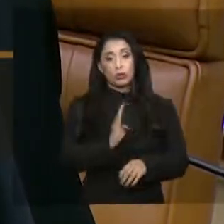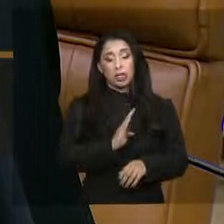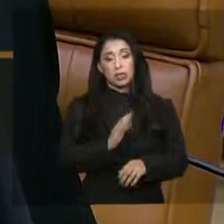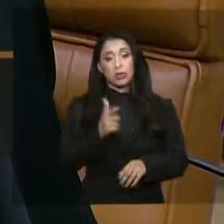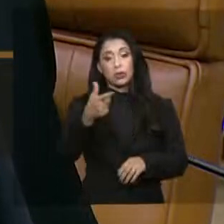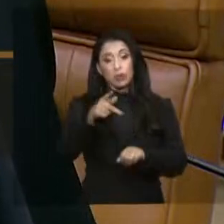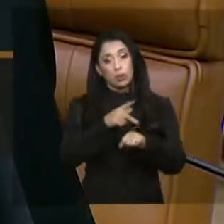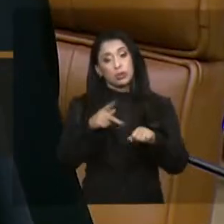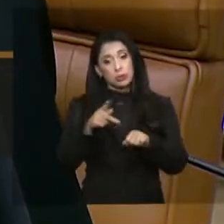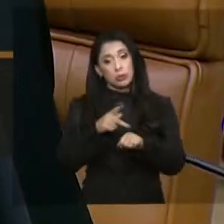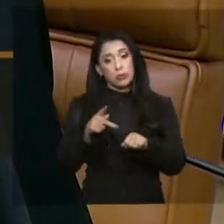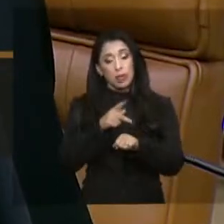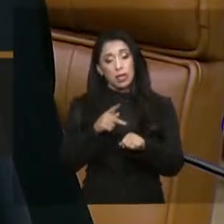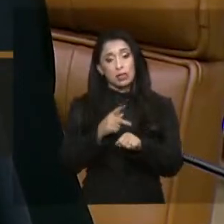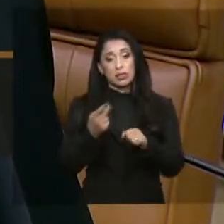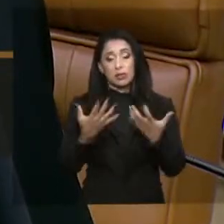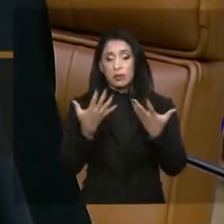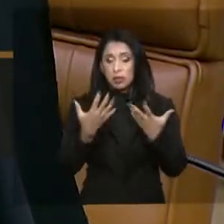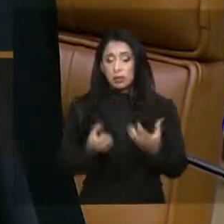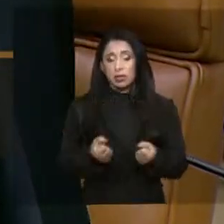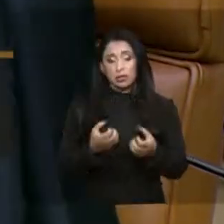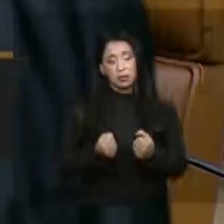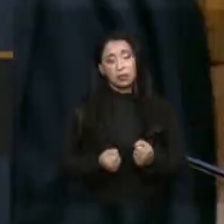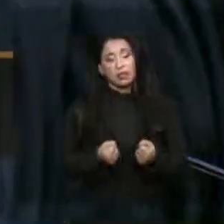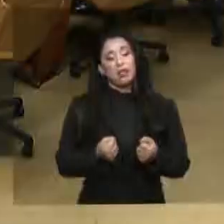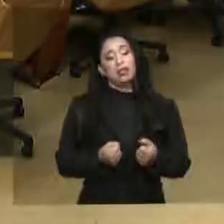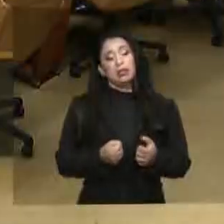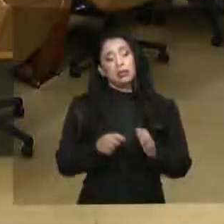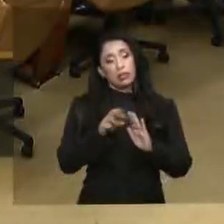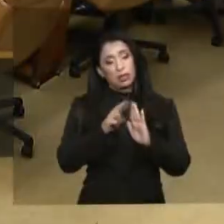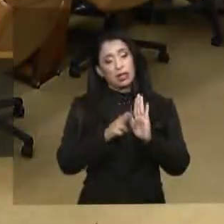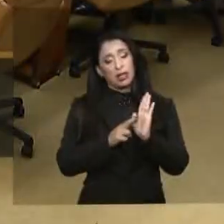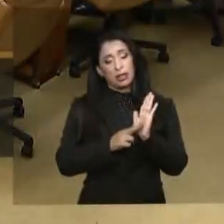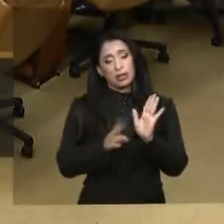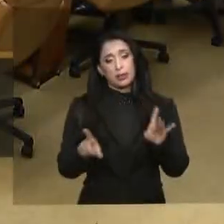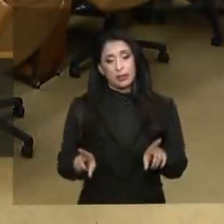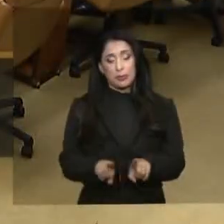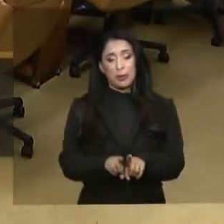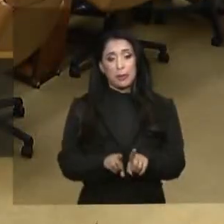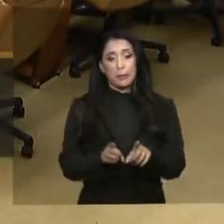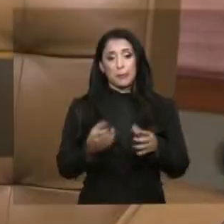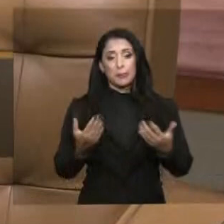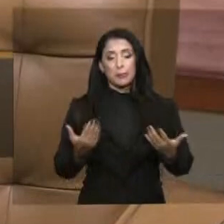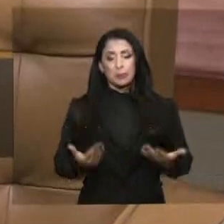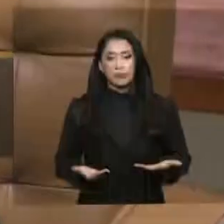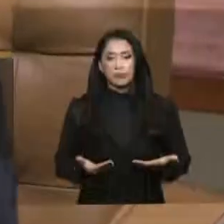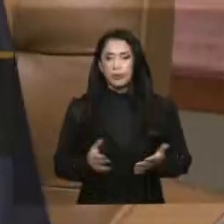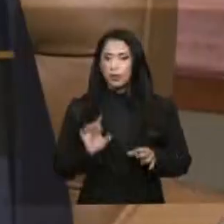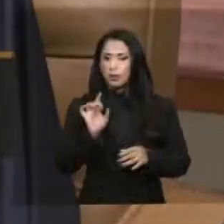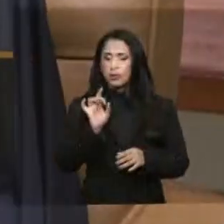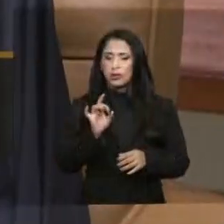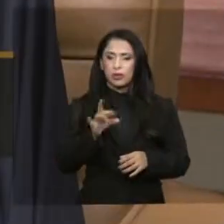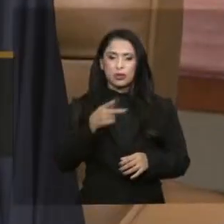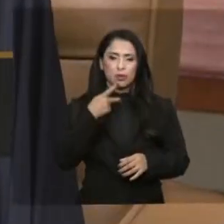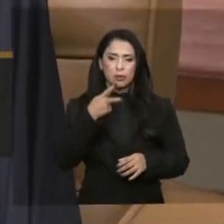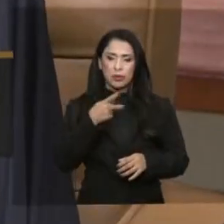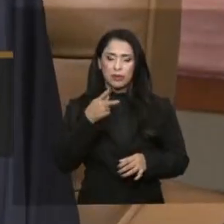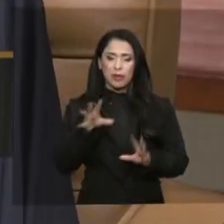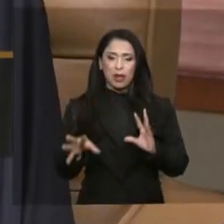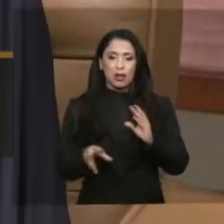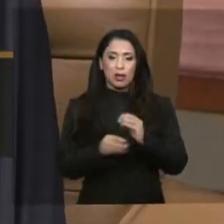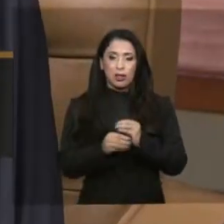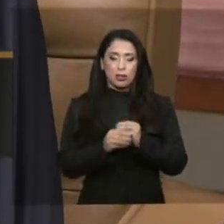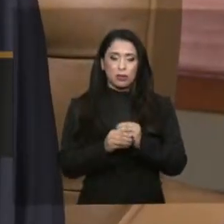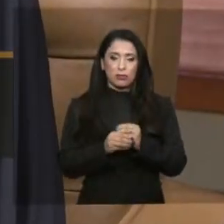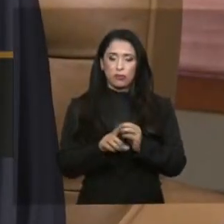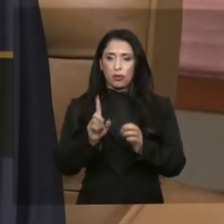países começam também a adotar esse mesmo procedimento. Então, só para fazer esse breve registro, não quero